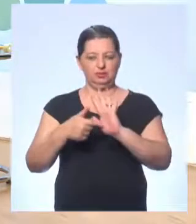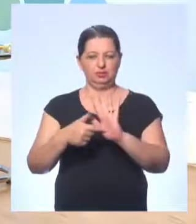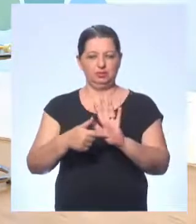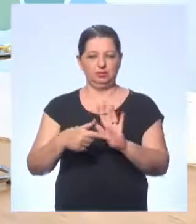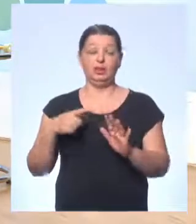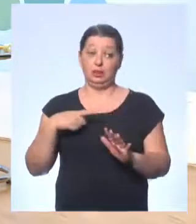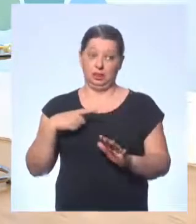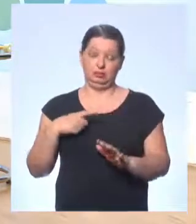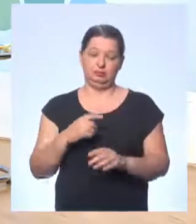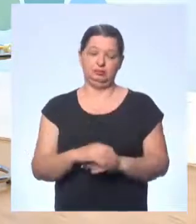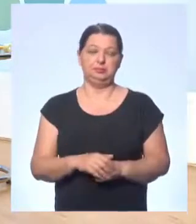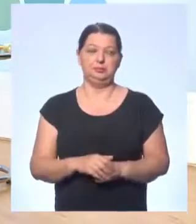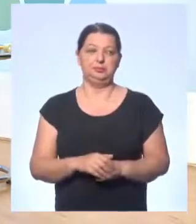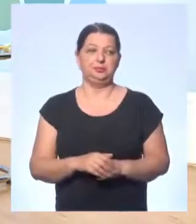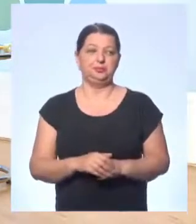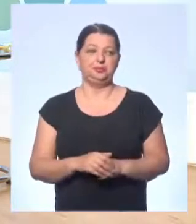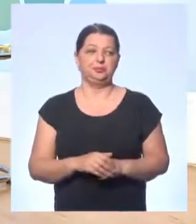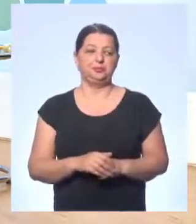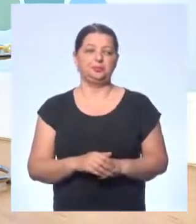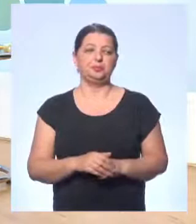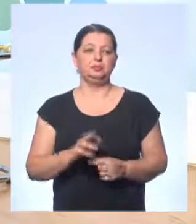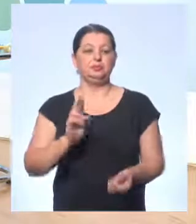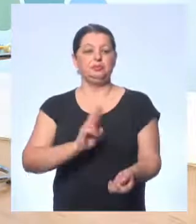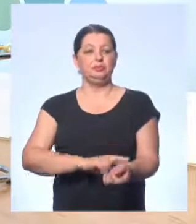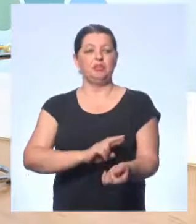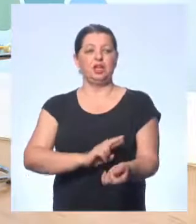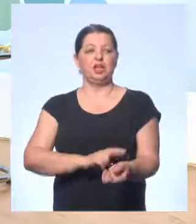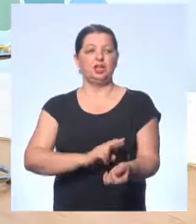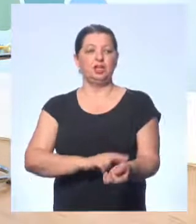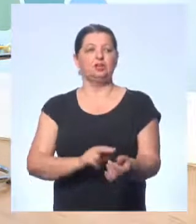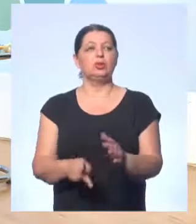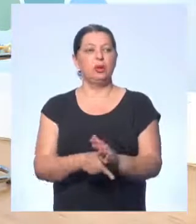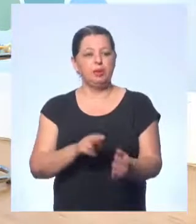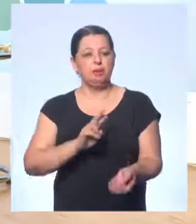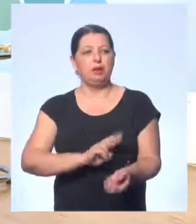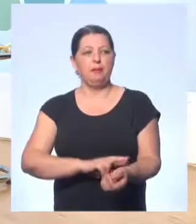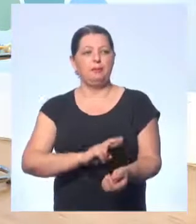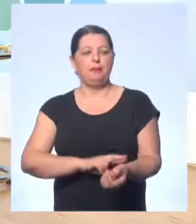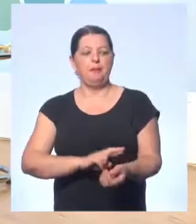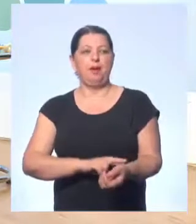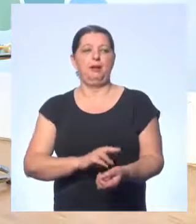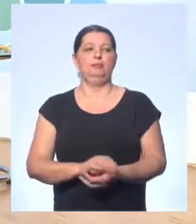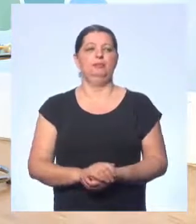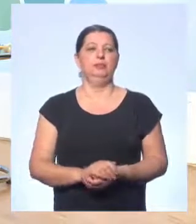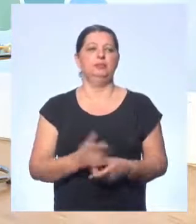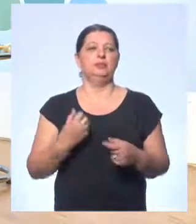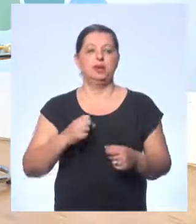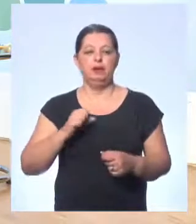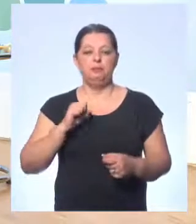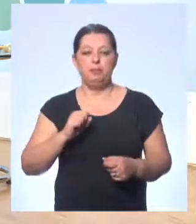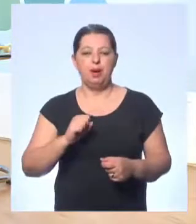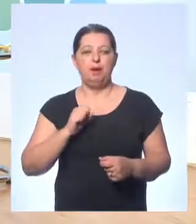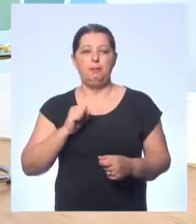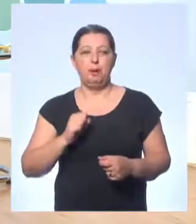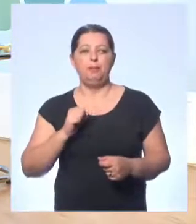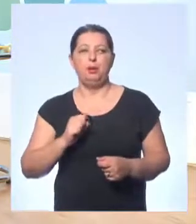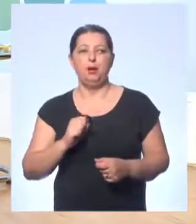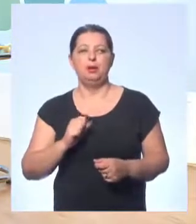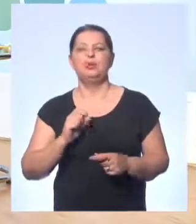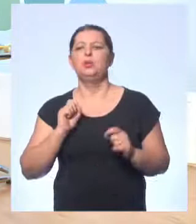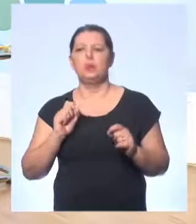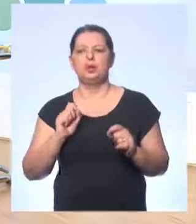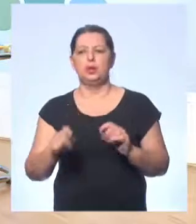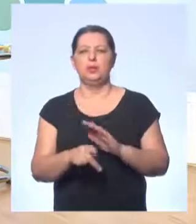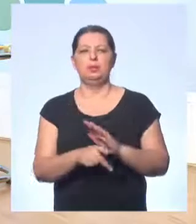existe. Então, o ritmo, essa coisa do ritmo é uma coisa que mexe nas estruturas do que exatamente?